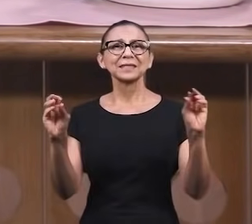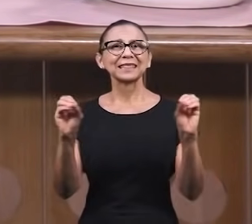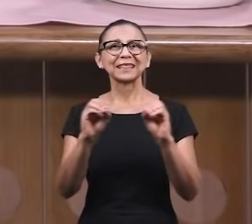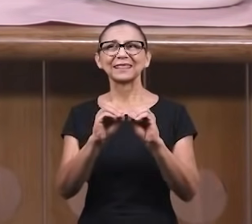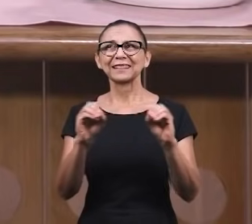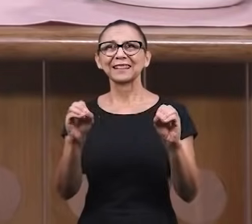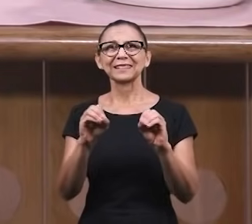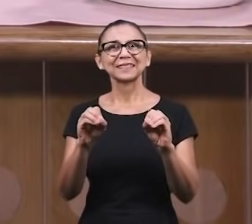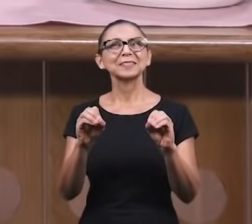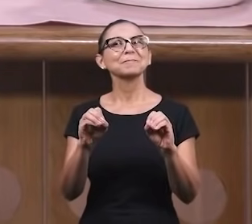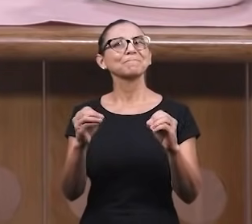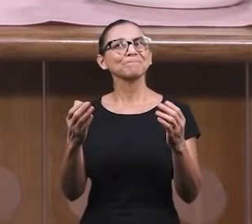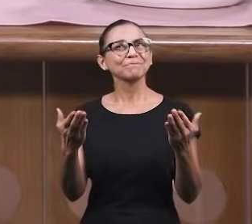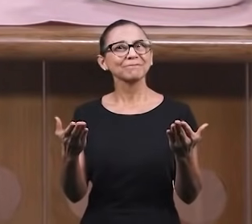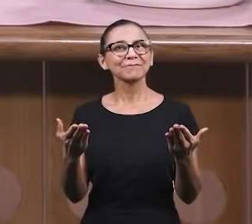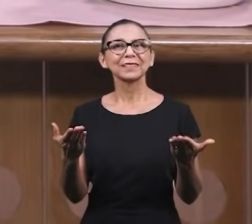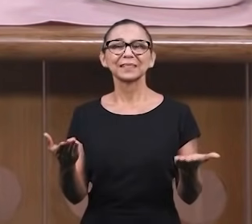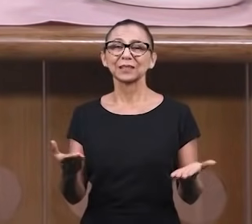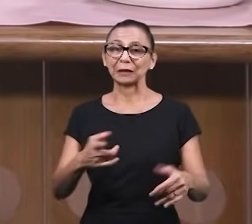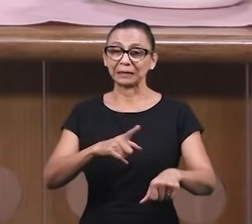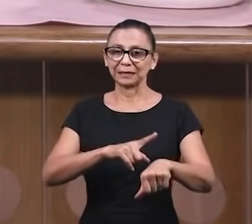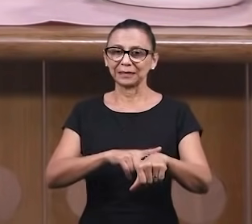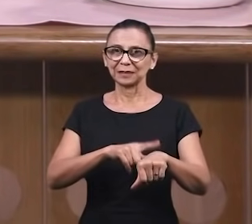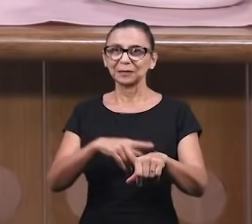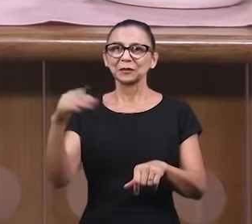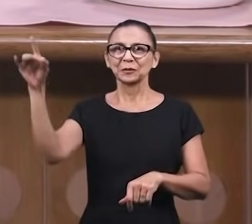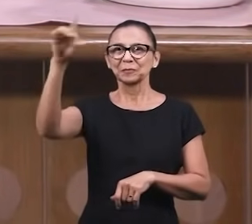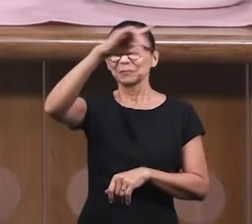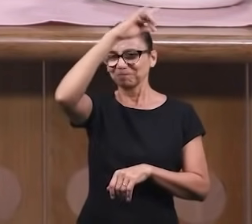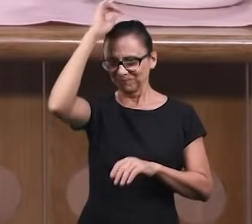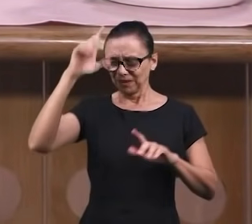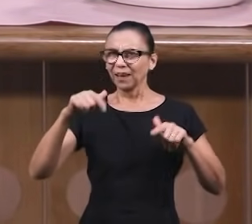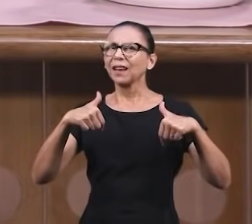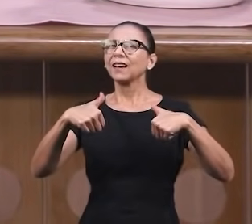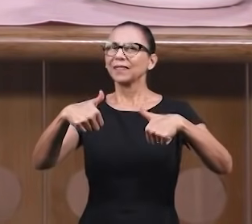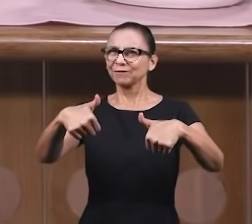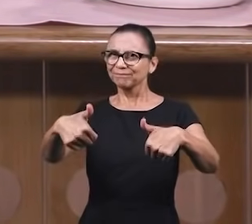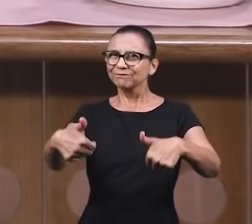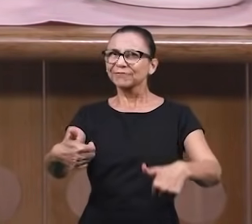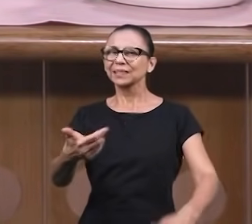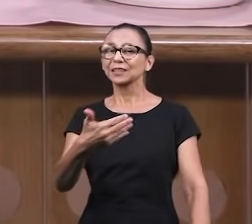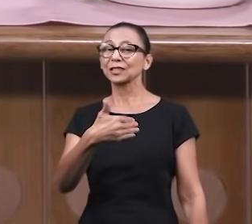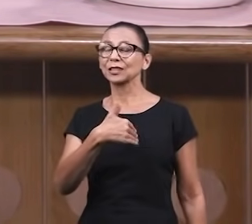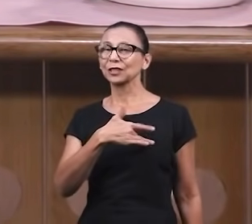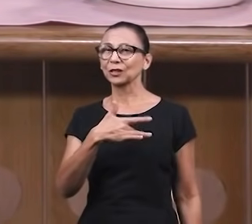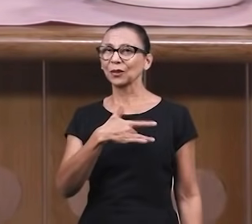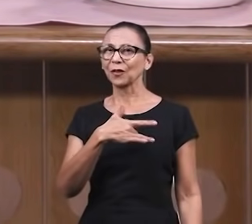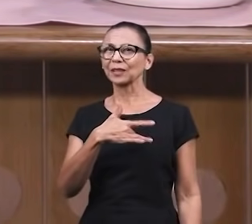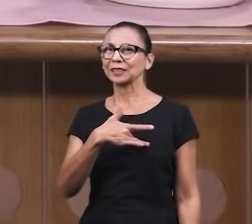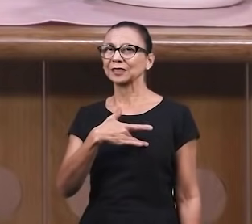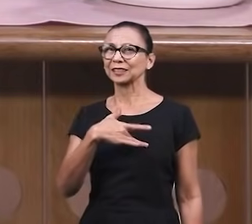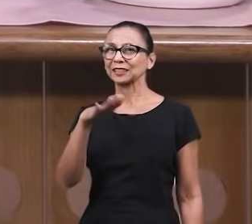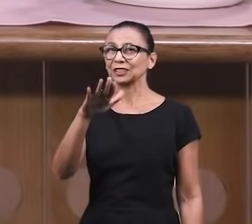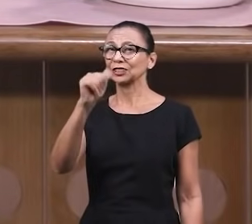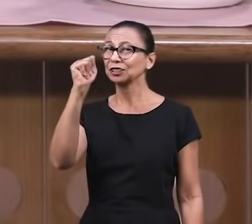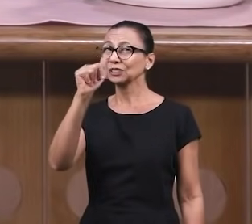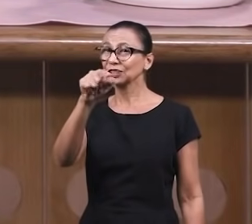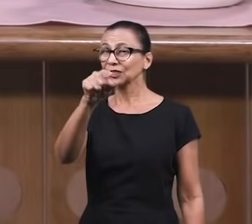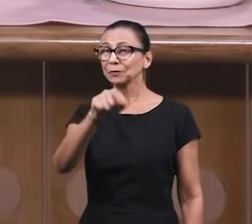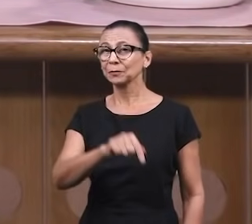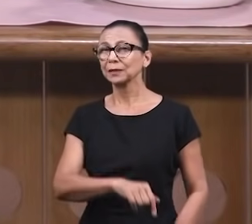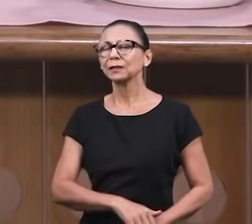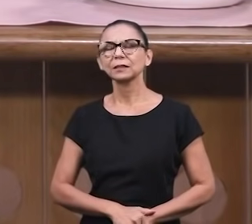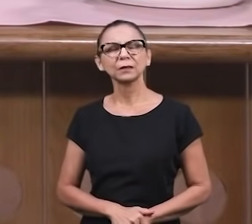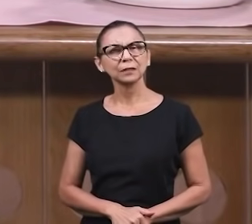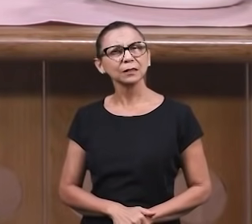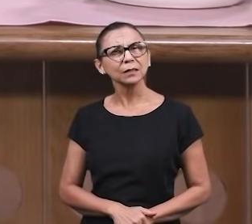nesse momento, é para esse momento que o Espírito Santo opera, ele toca no seu coração, é o chamado dele. Você não está aí por